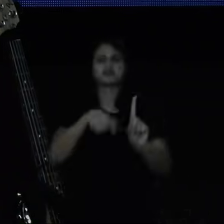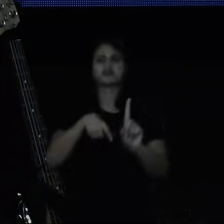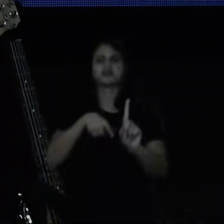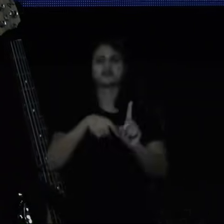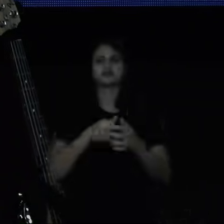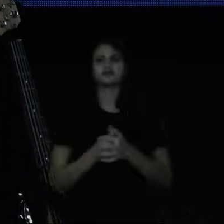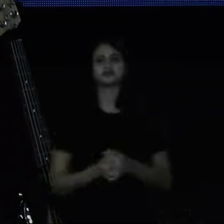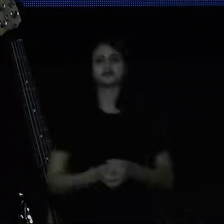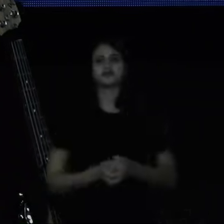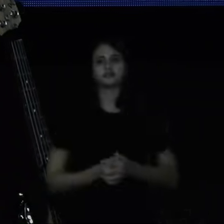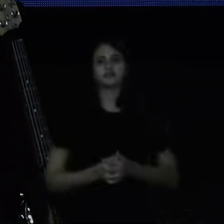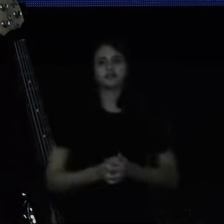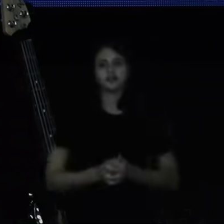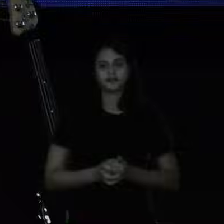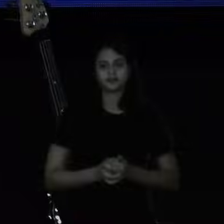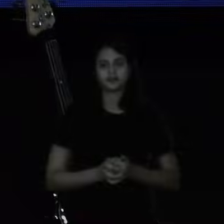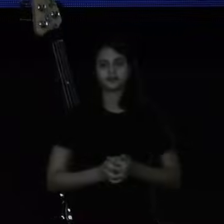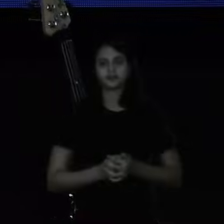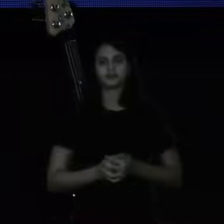É strike.